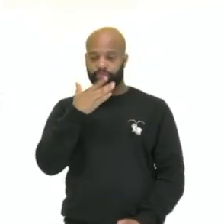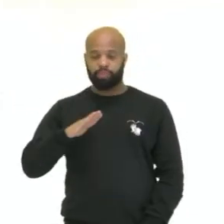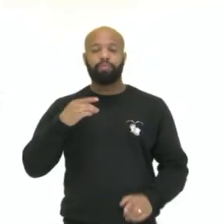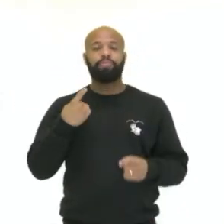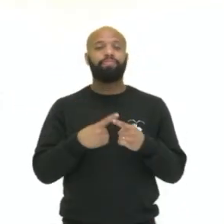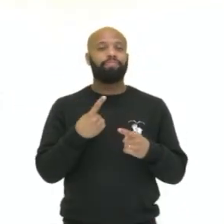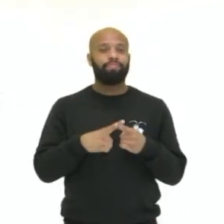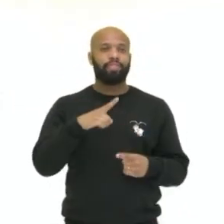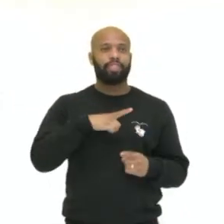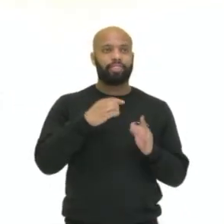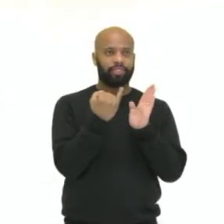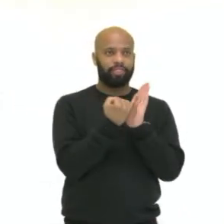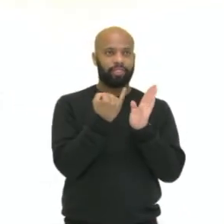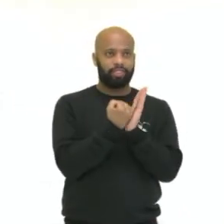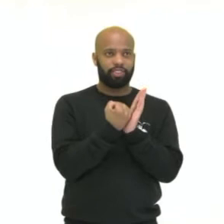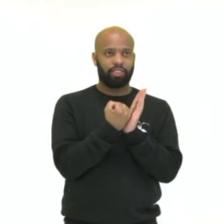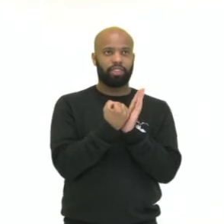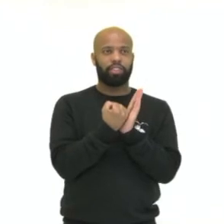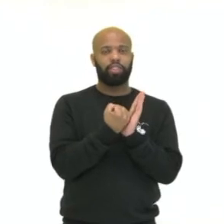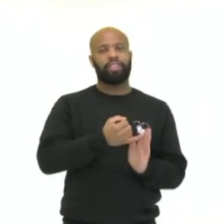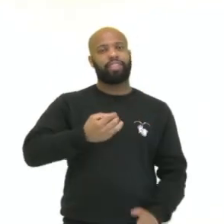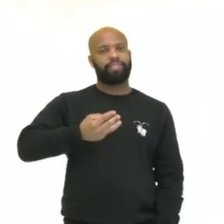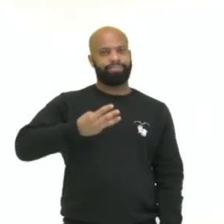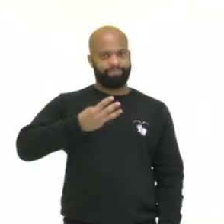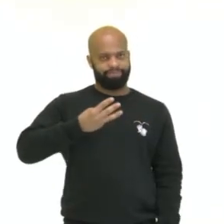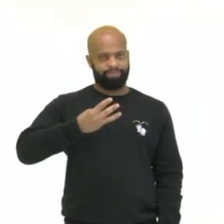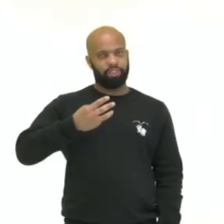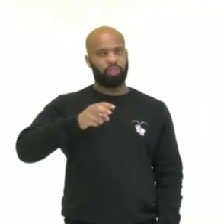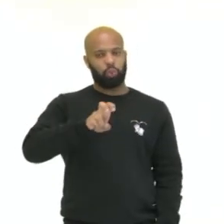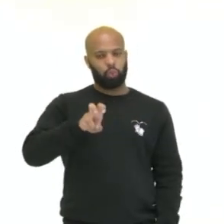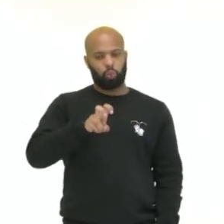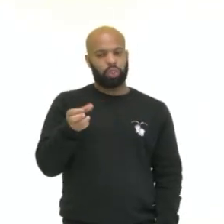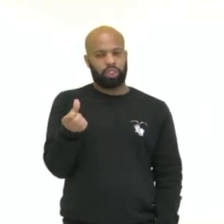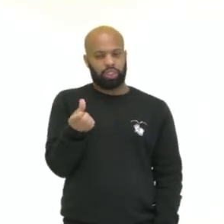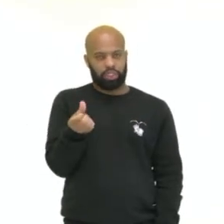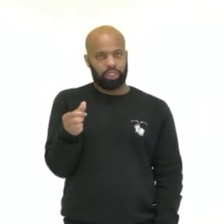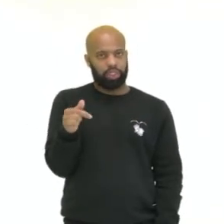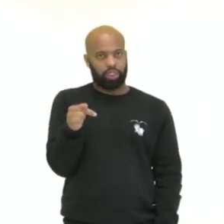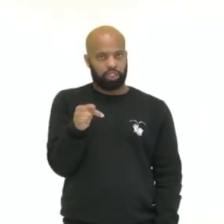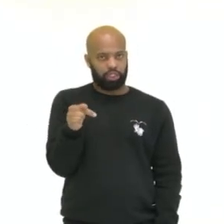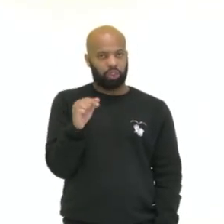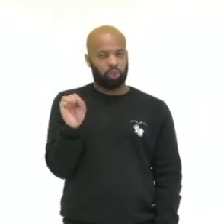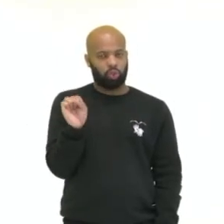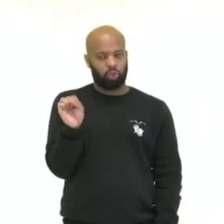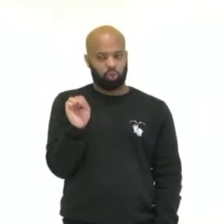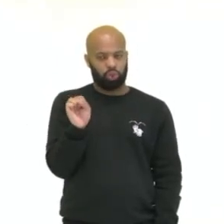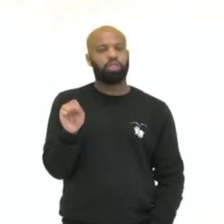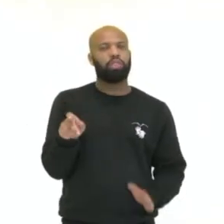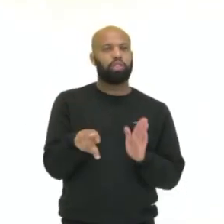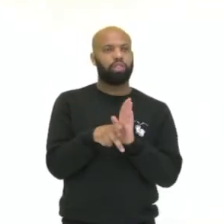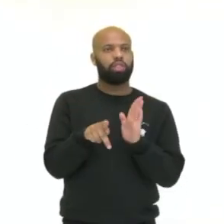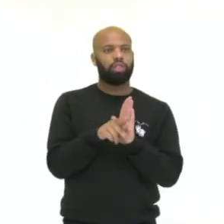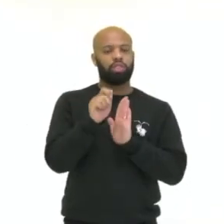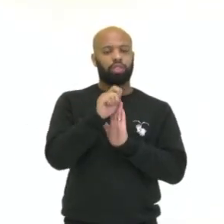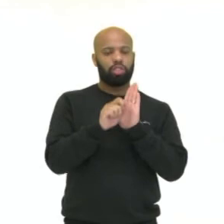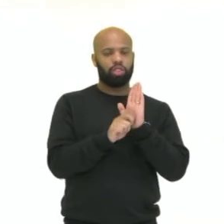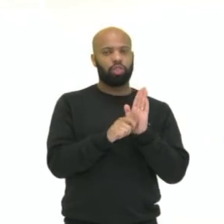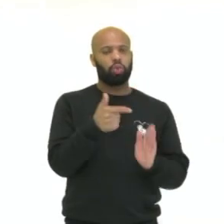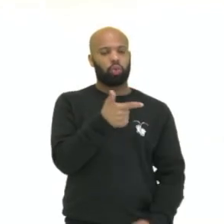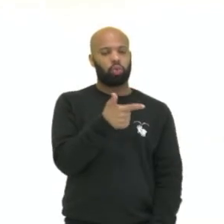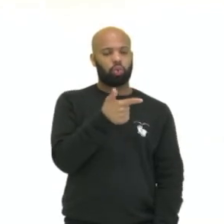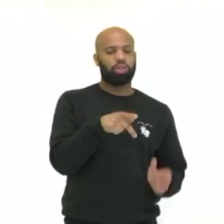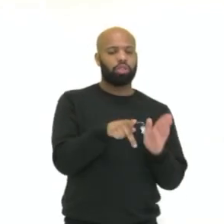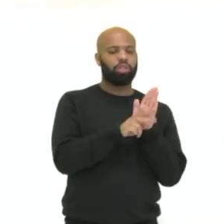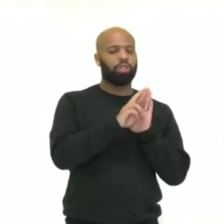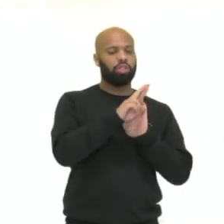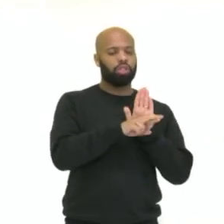nos incisos 3º, 5º, 6º, 7º e 8º do artigo 2º da